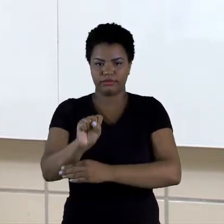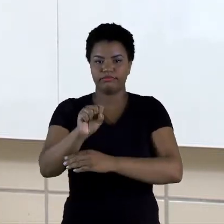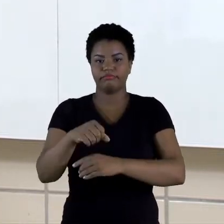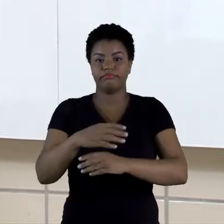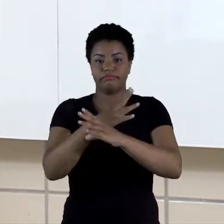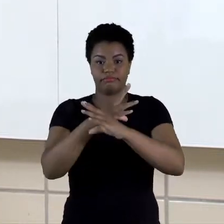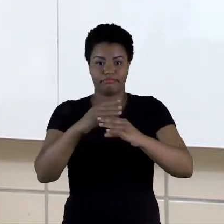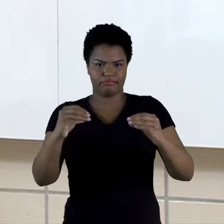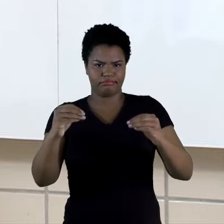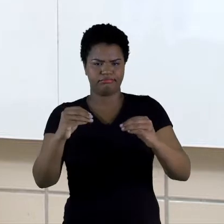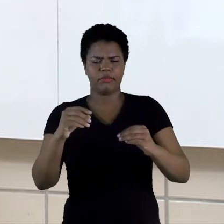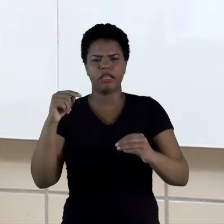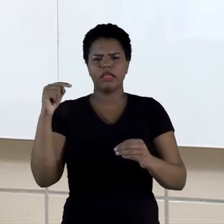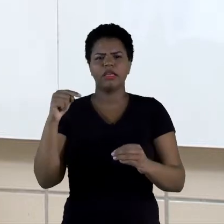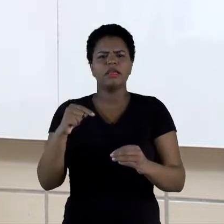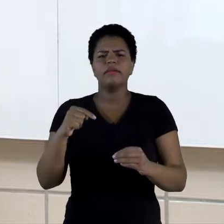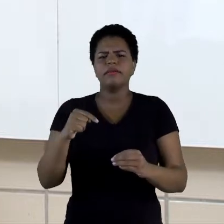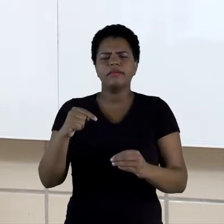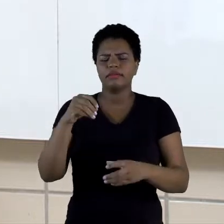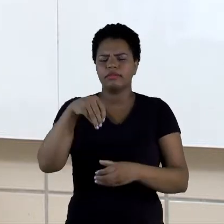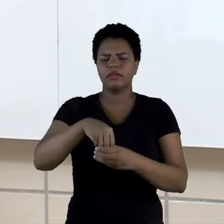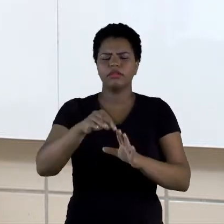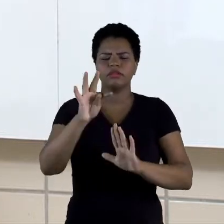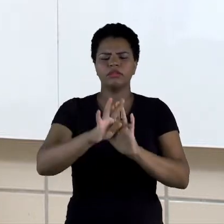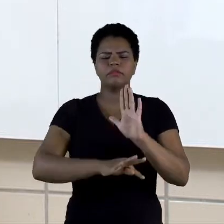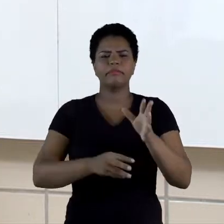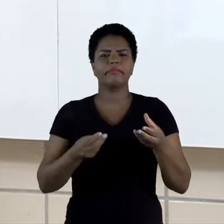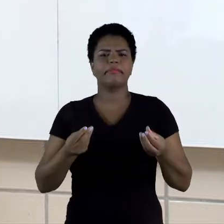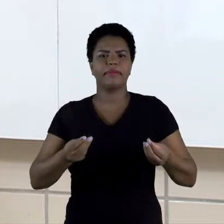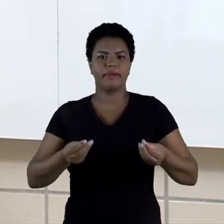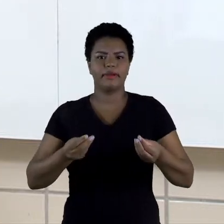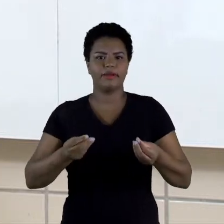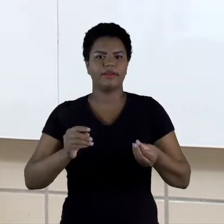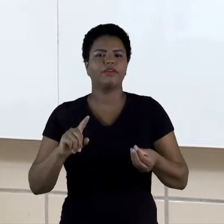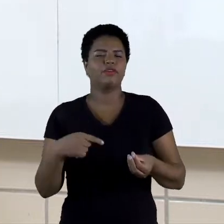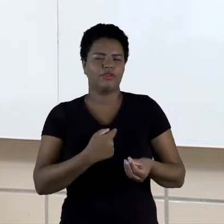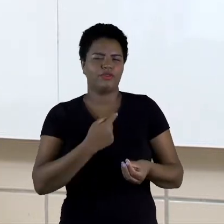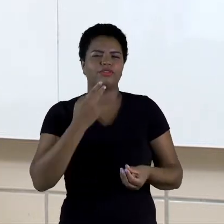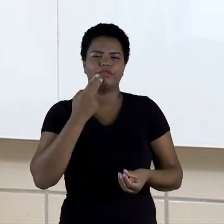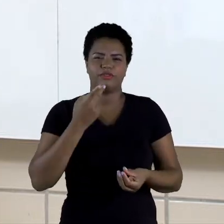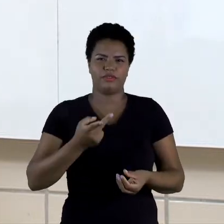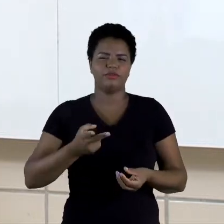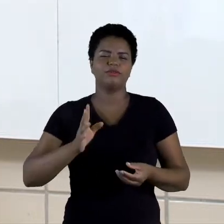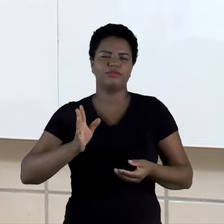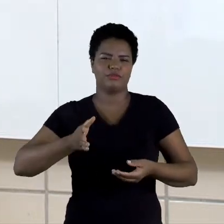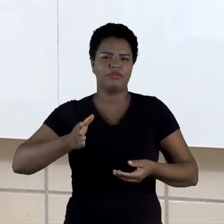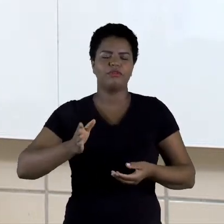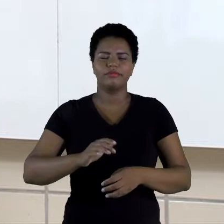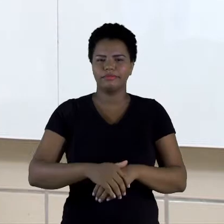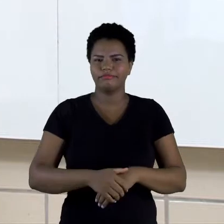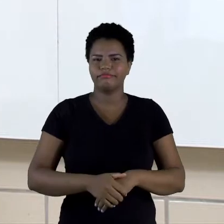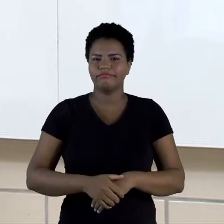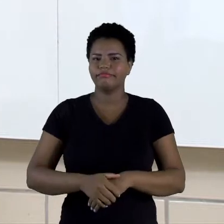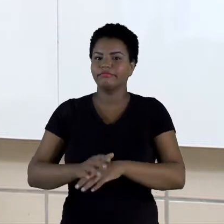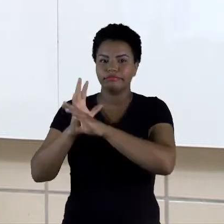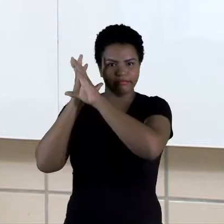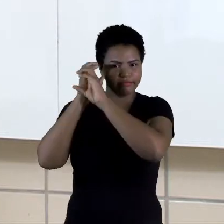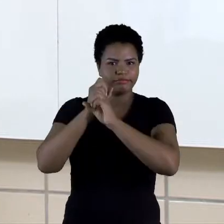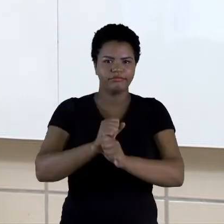texto? Pensa um pouquinho, nós já vimos aula sobre conjunções, mas vamos revisar um pouquinho para que